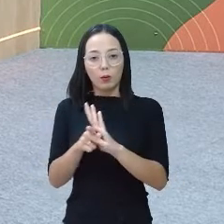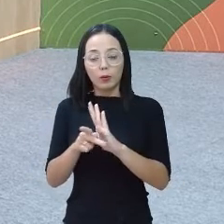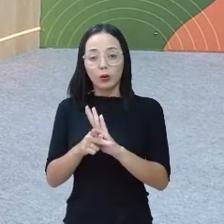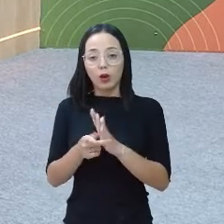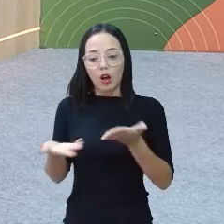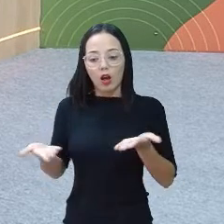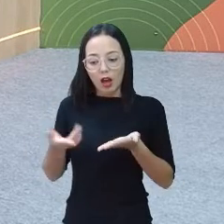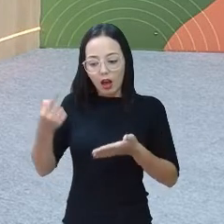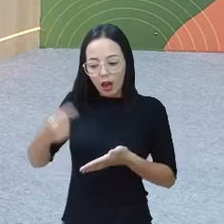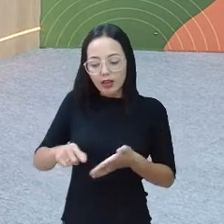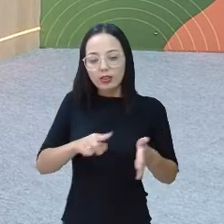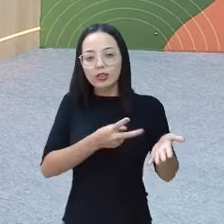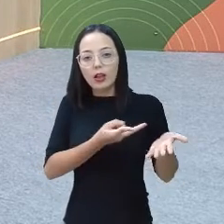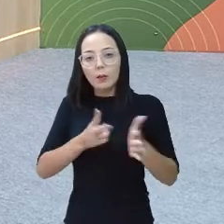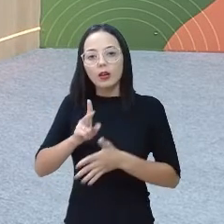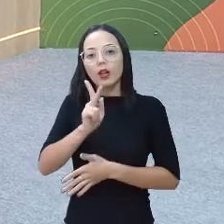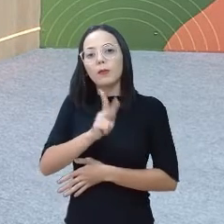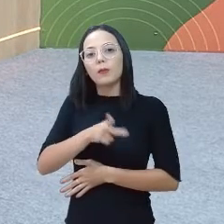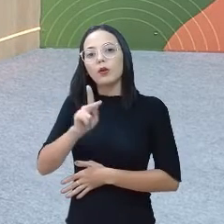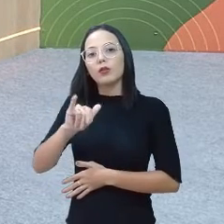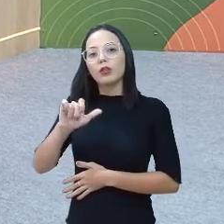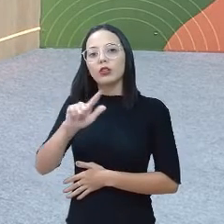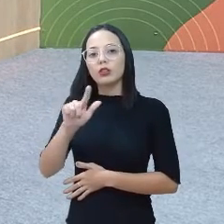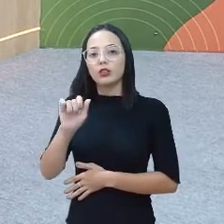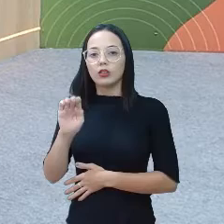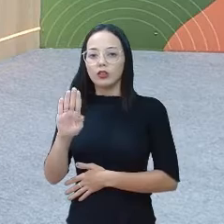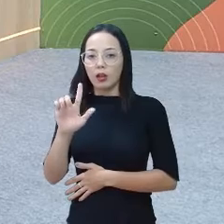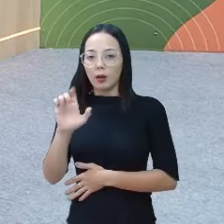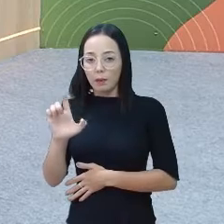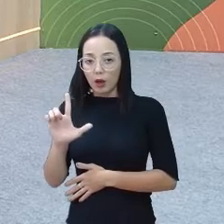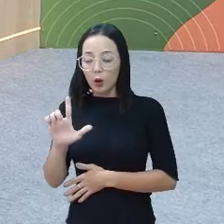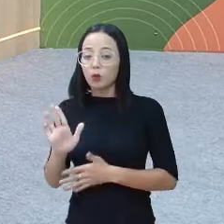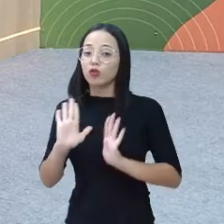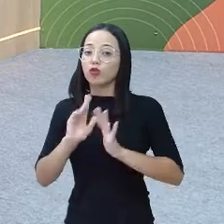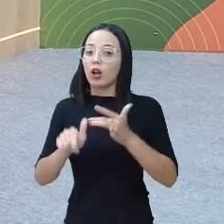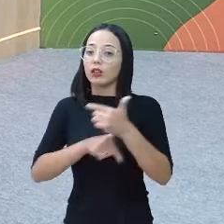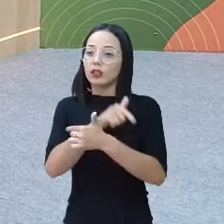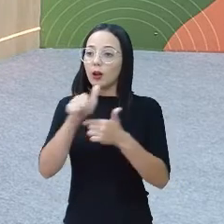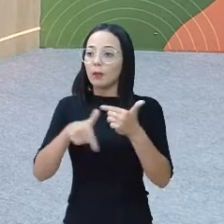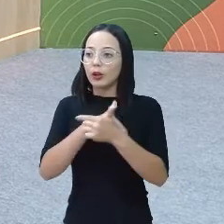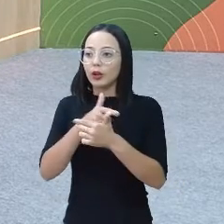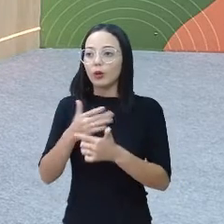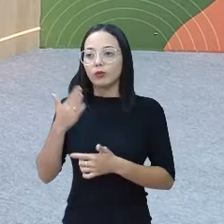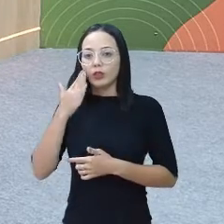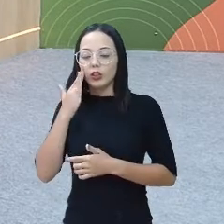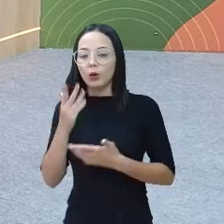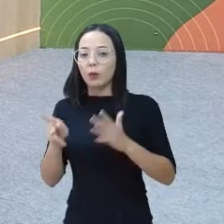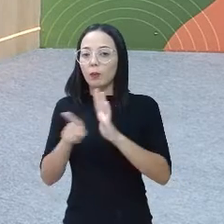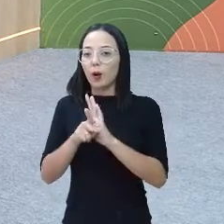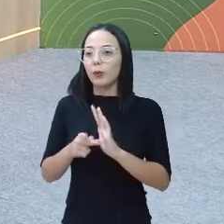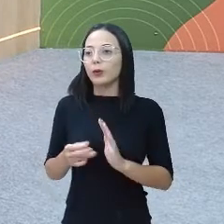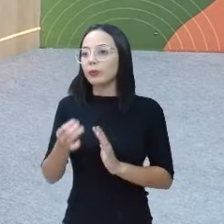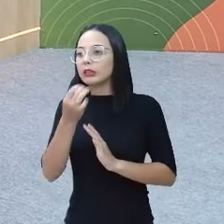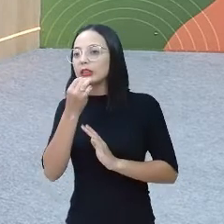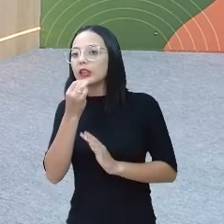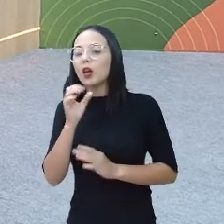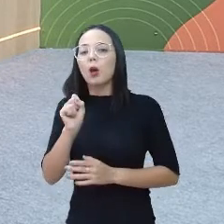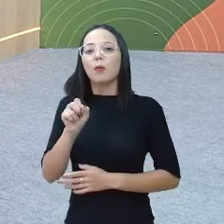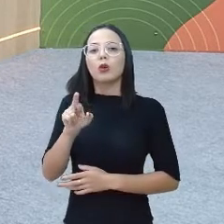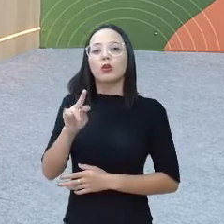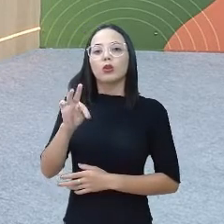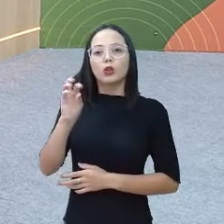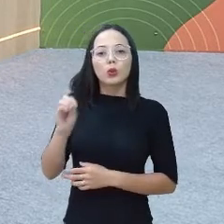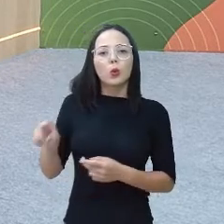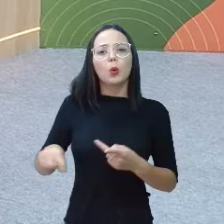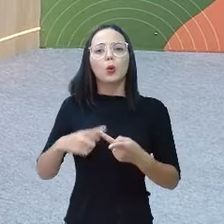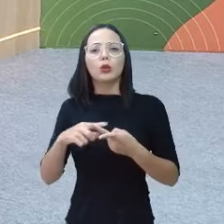Essa semana a professora Isabel, a professora de ciências, ela trabalhou exatamente isso, né, a questão do surto, né, a questão